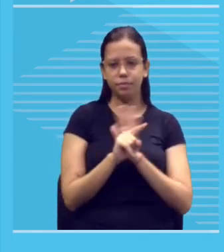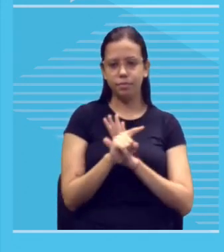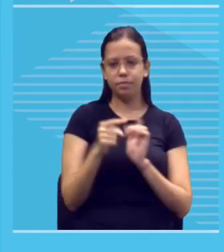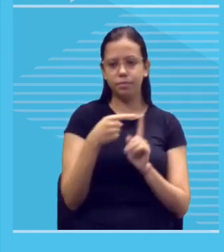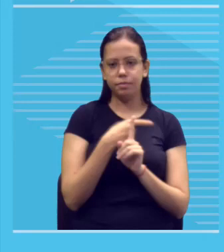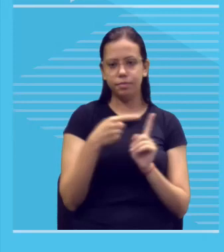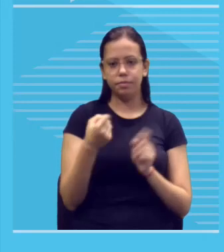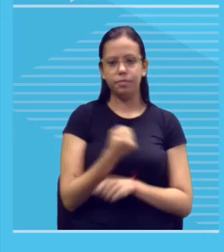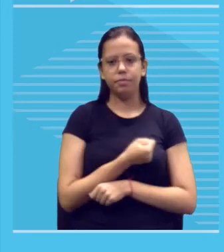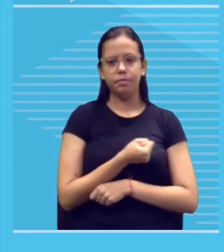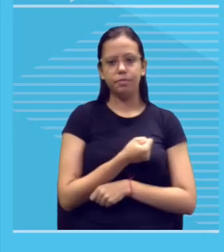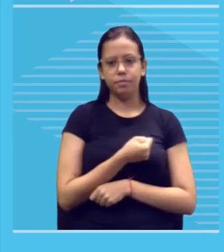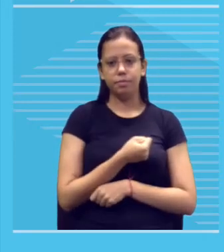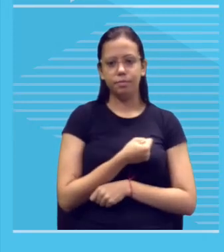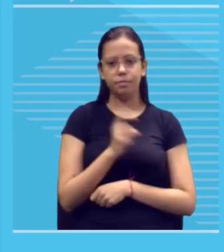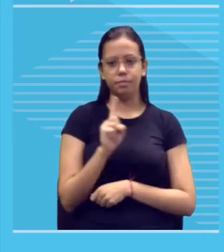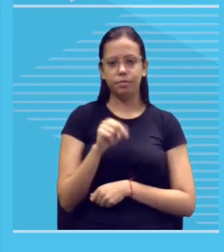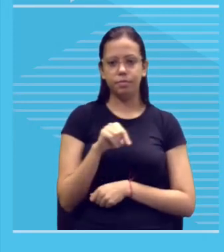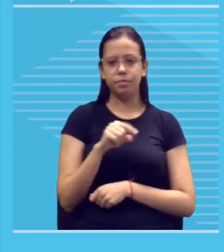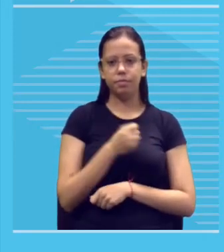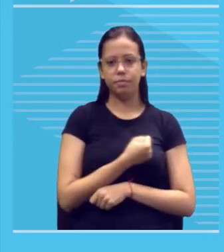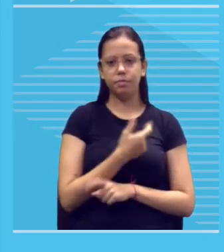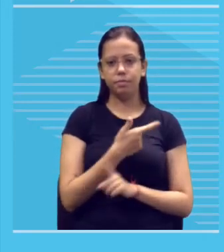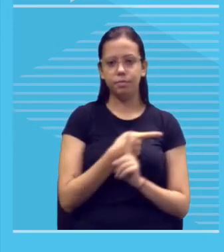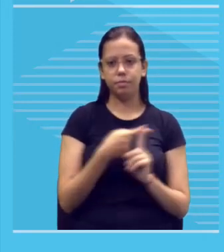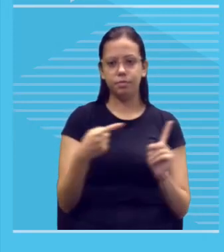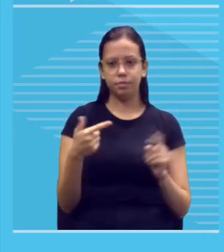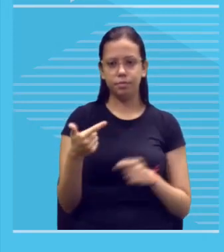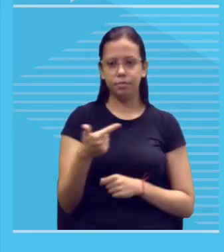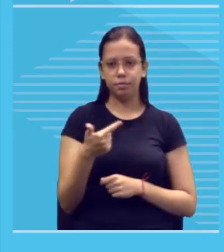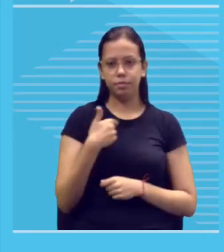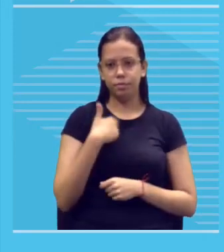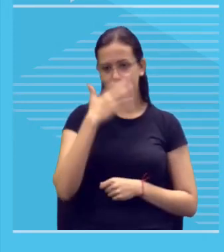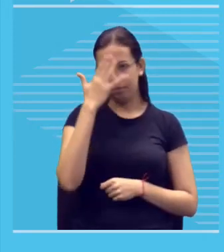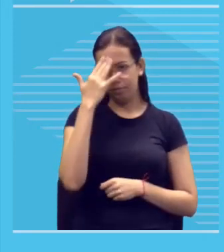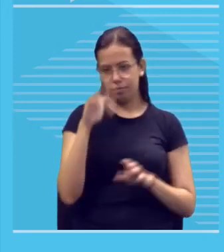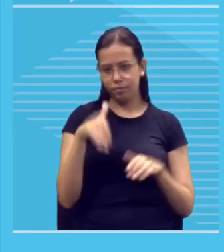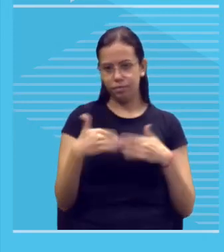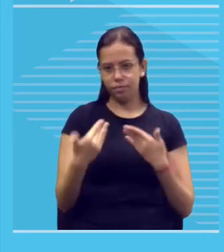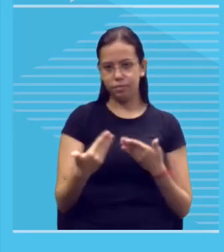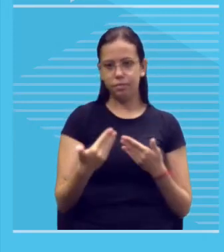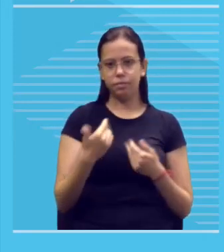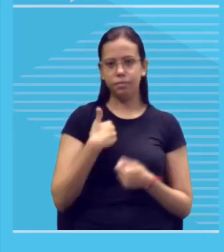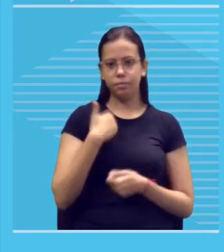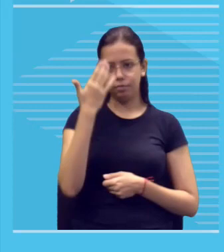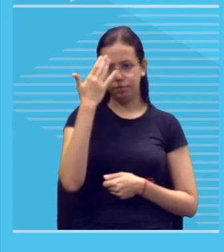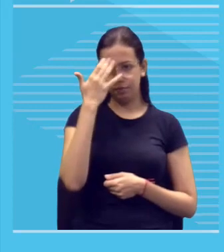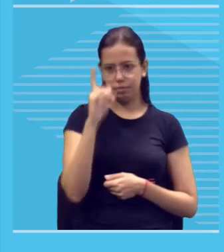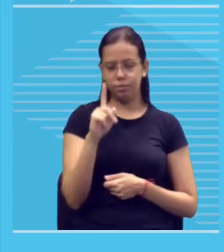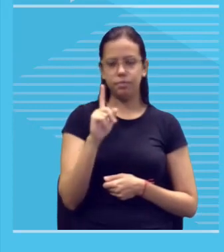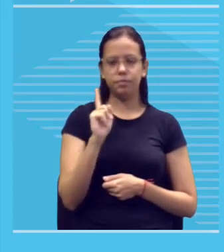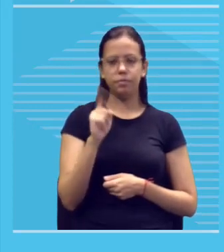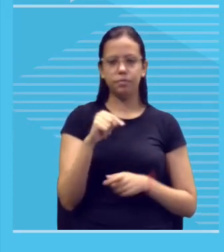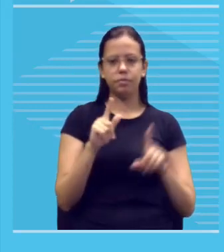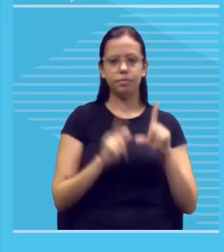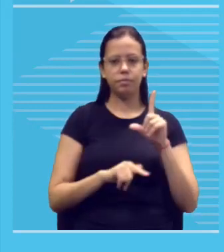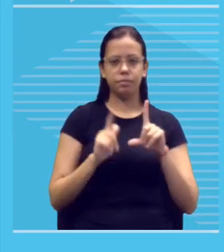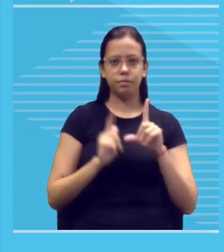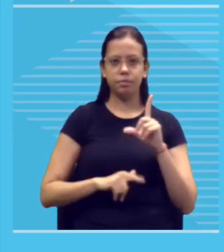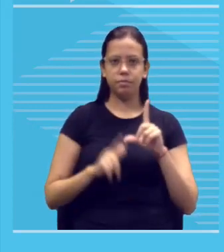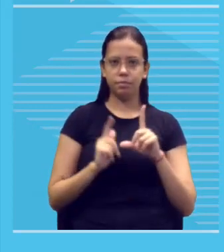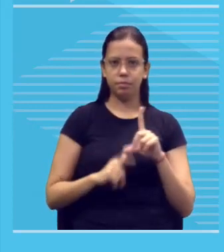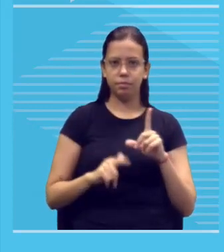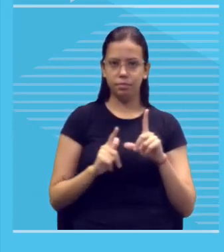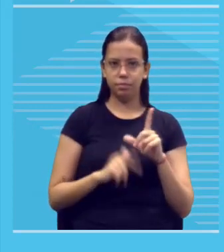eu simplesmente vou pegar esse número e dividir por dois eu sei que número é esse não chamo ele de uma variável de uma